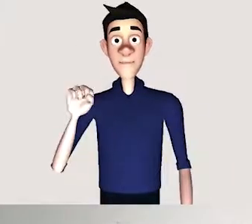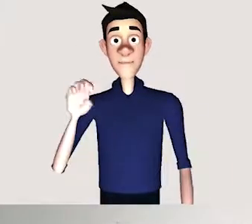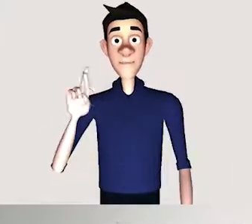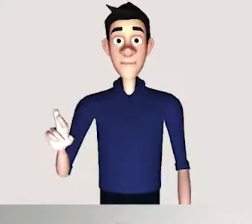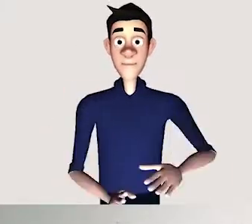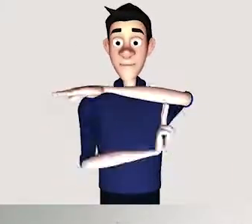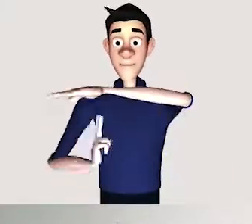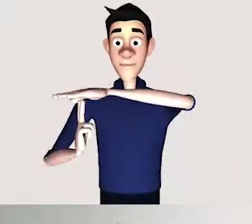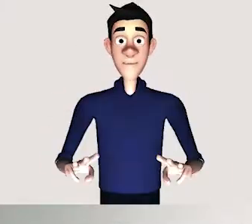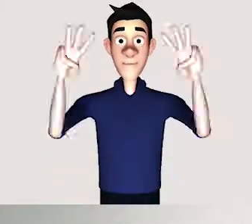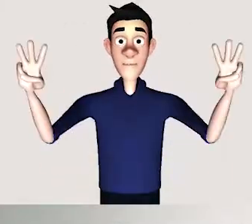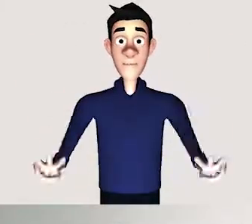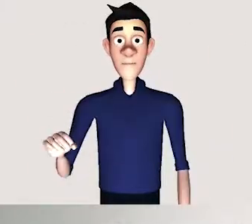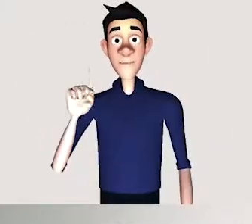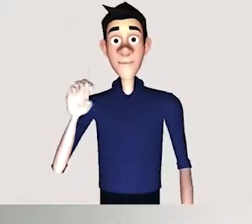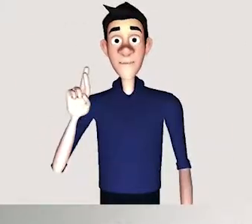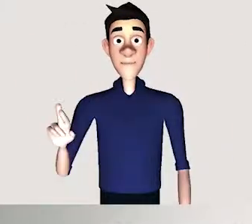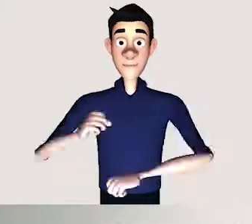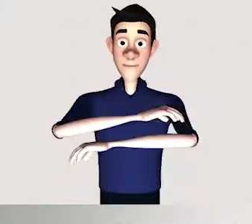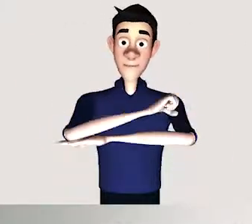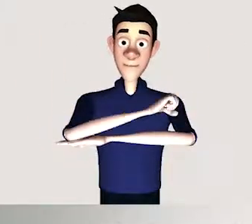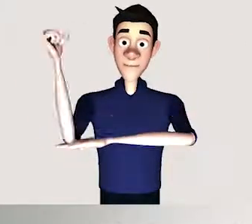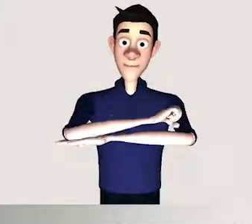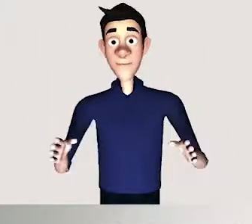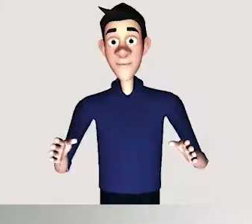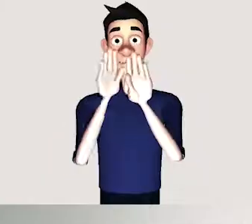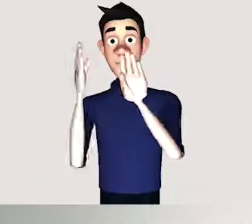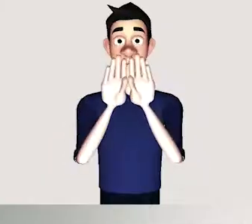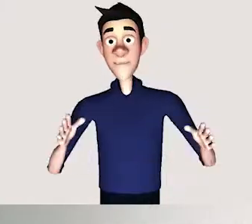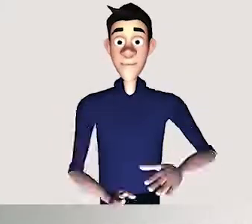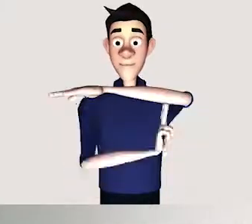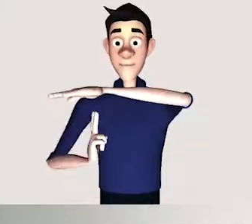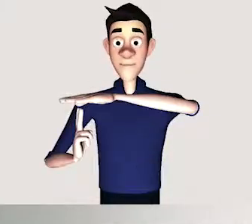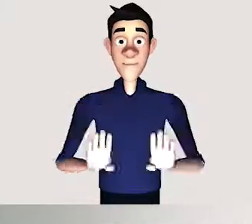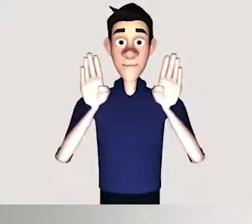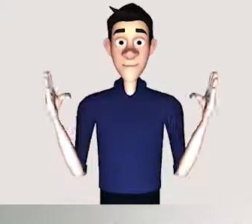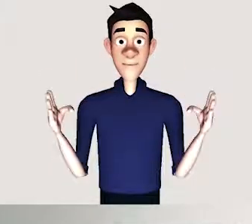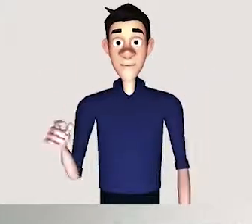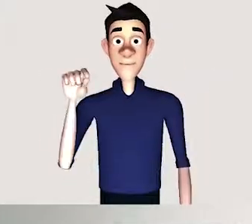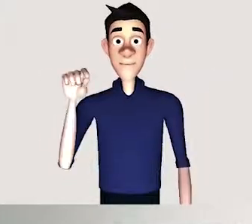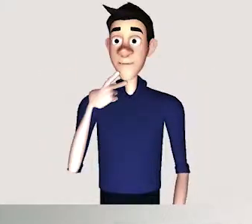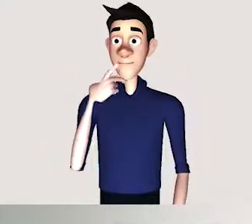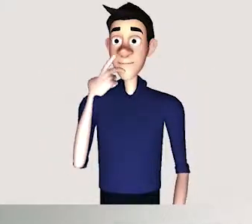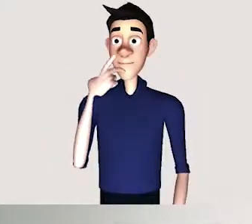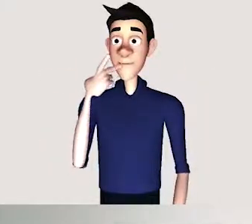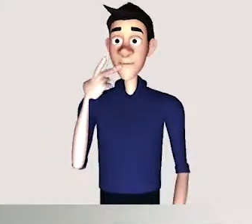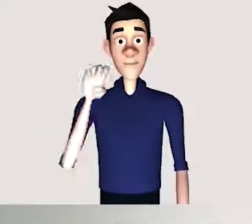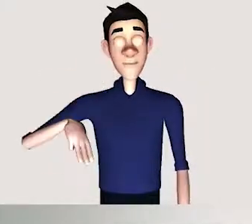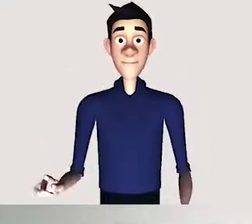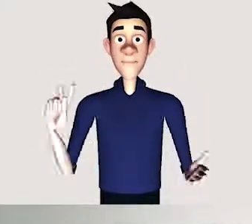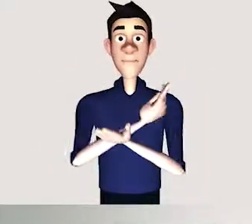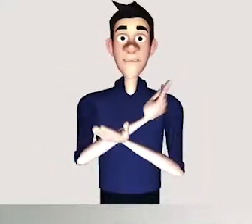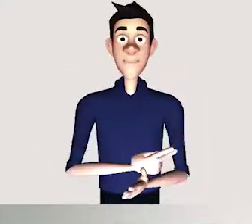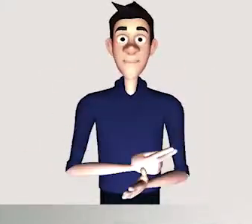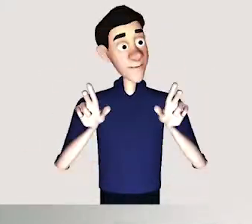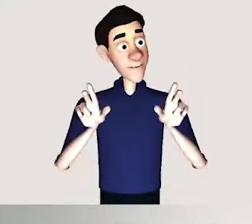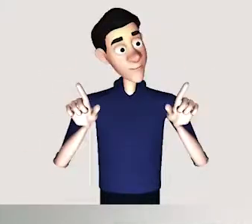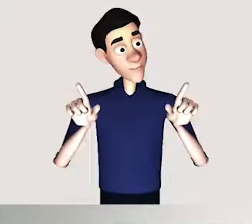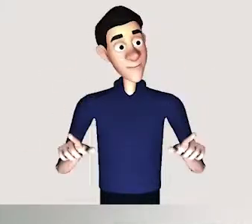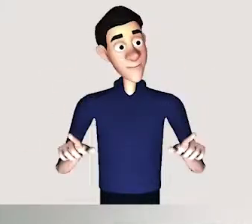articulam presente e futuro, mas também articulam pessoas diferentes. São capazes de colocar